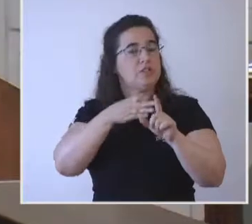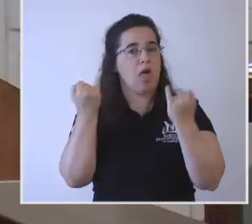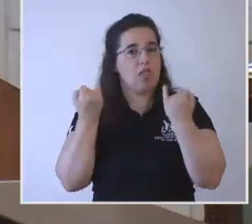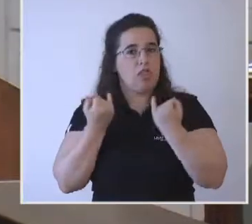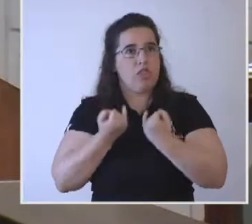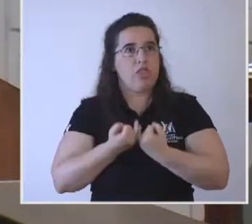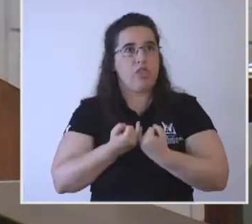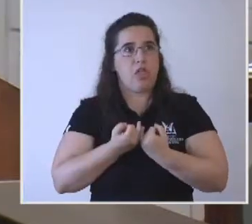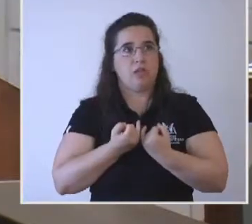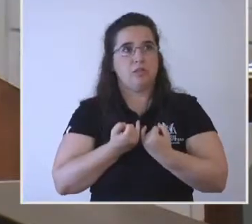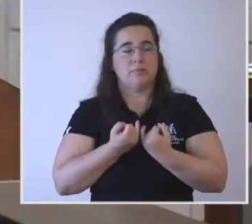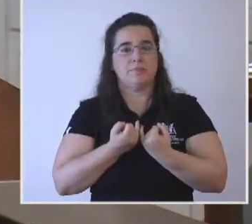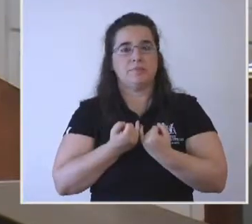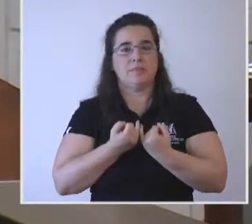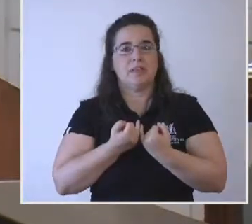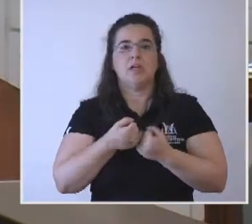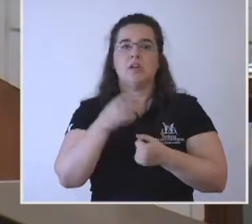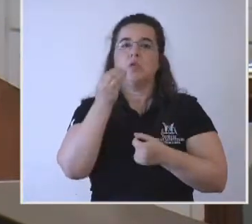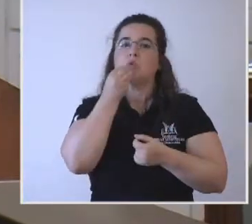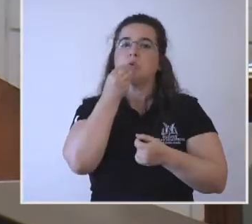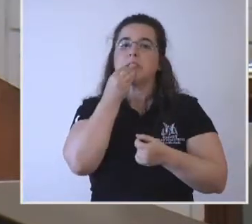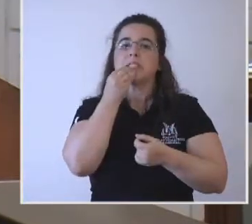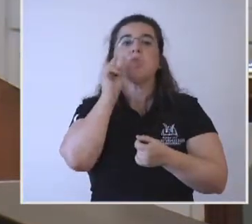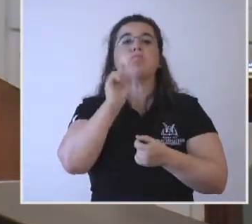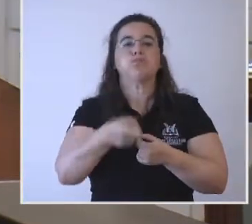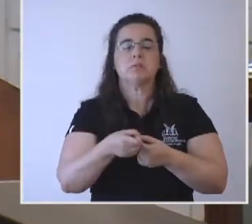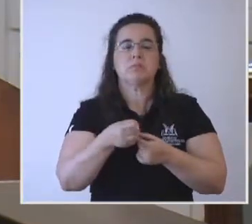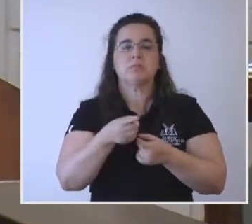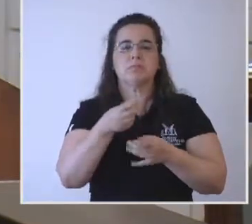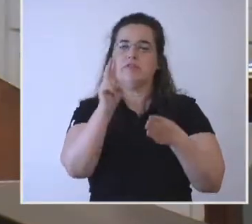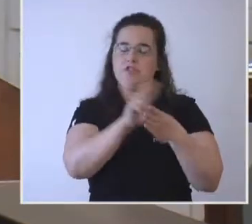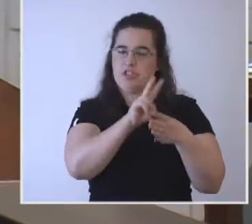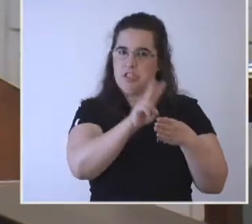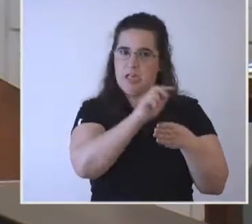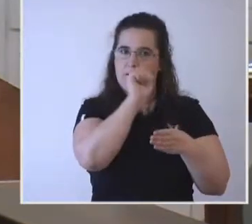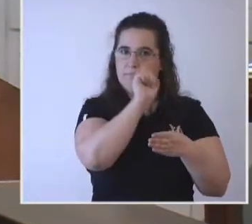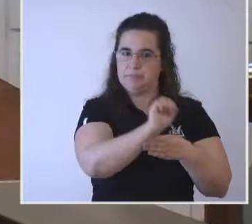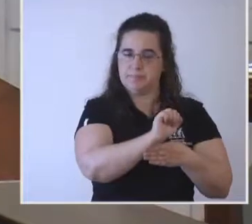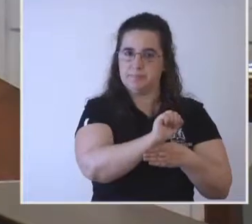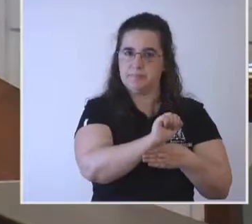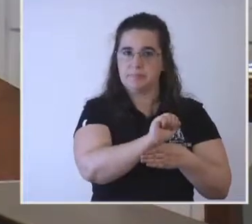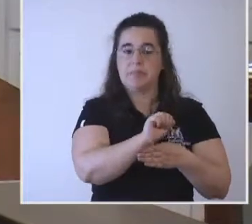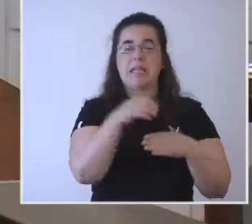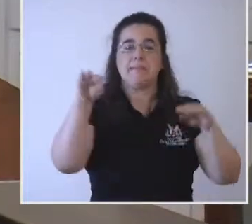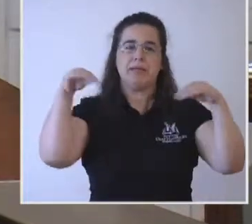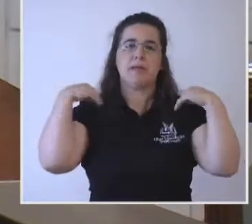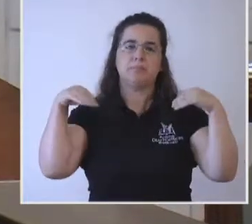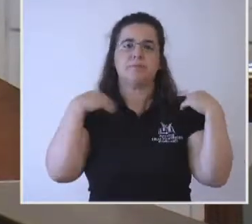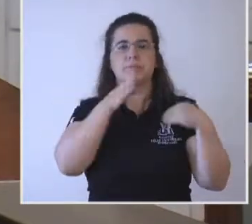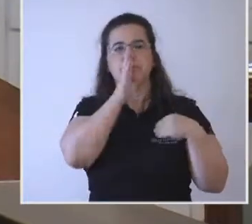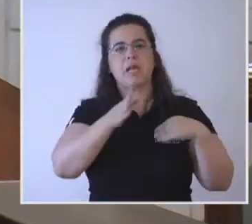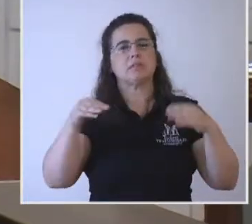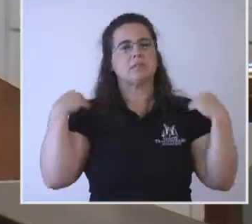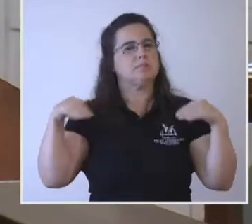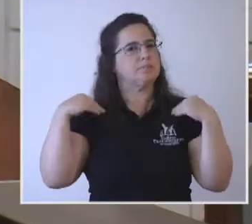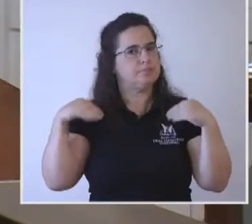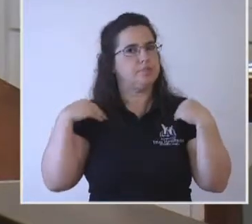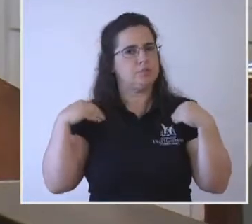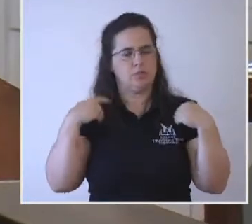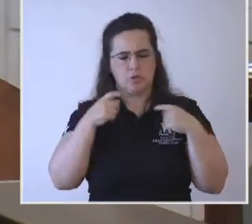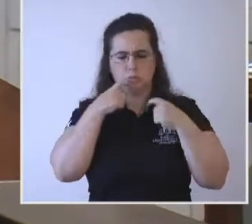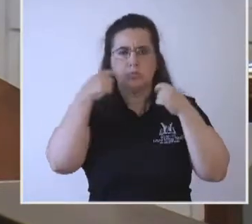seguir uma dieta vegetariana e tendem a seguir um regime de atividade física vigorosa. E eu